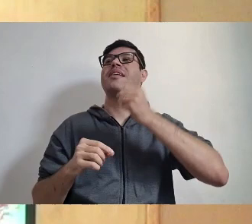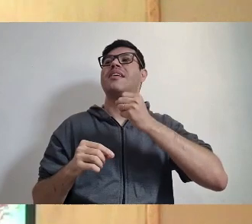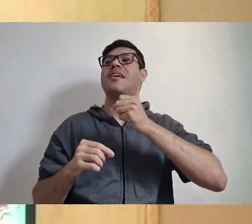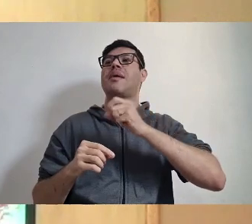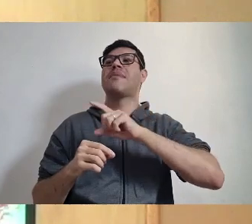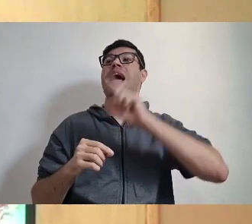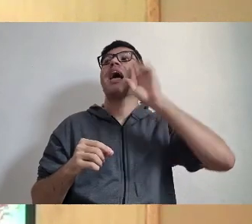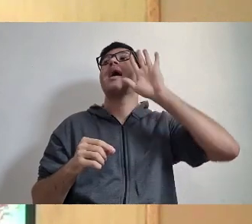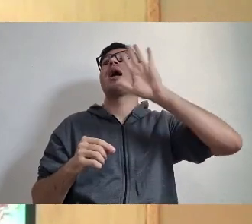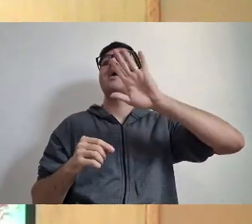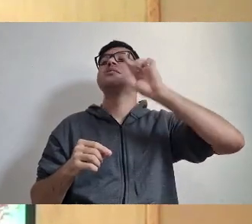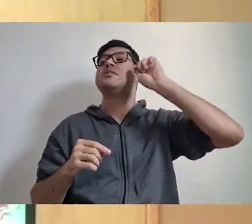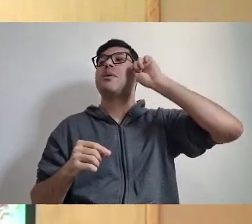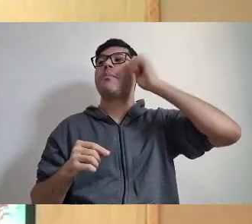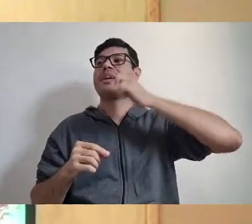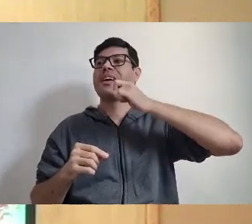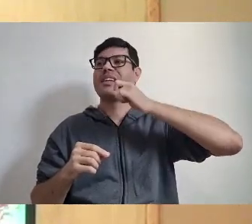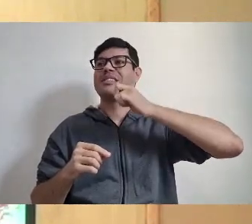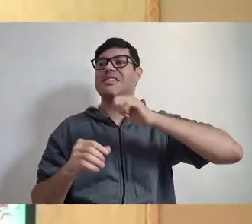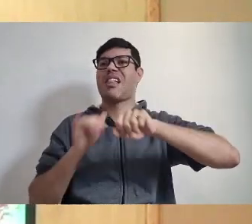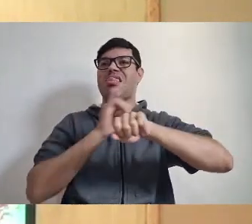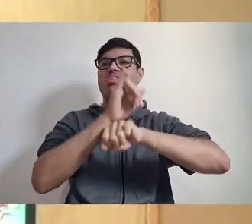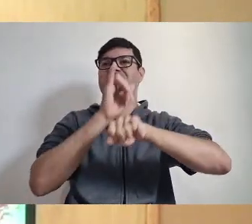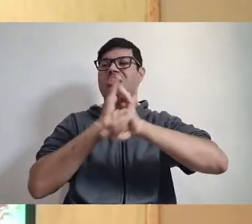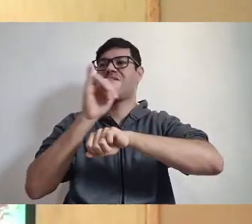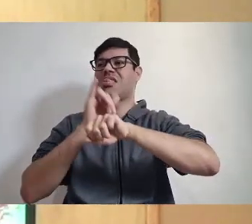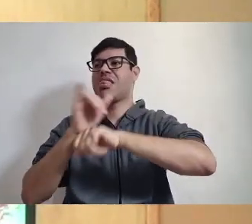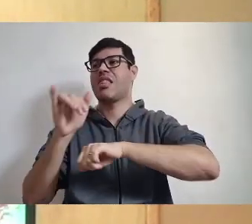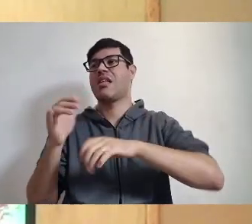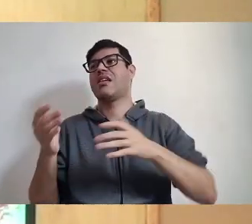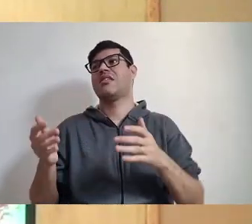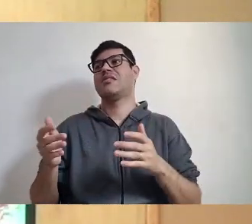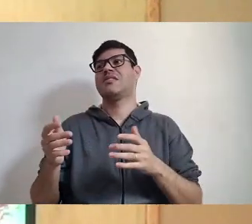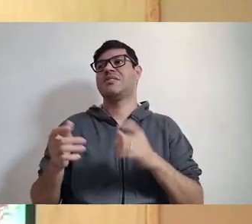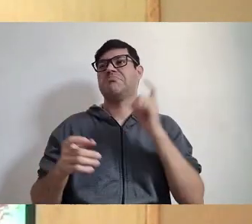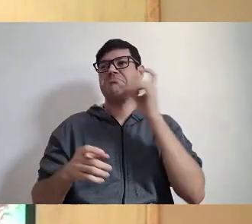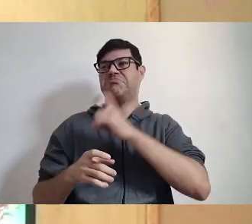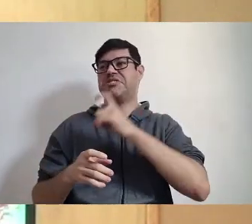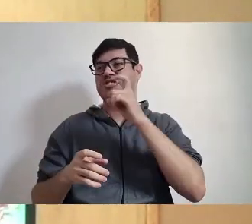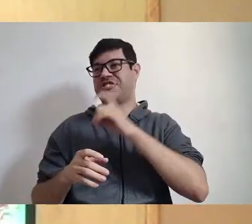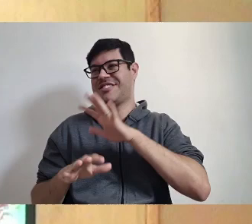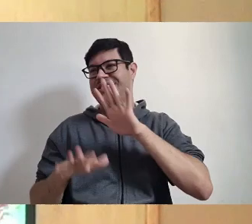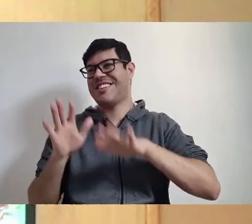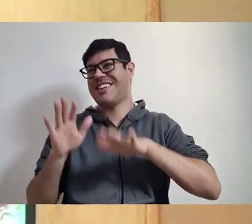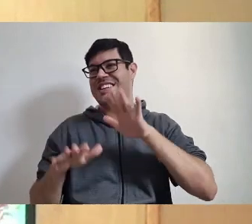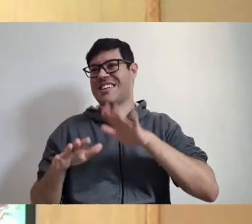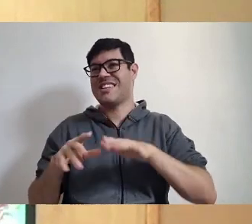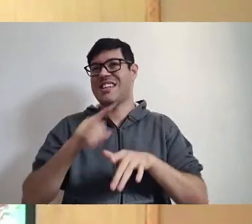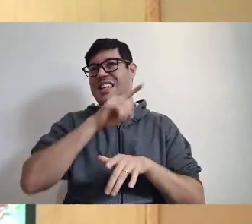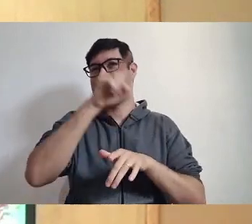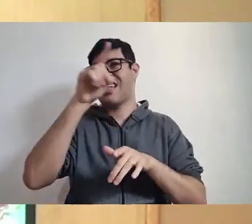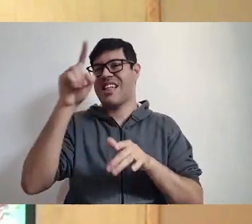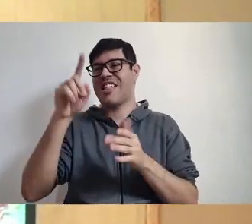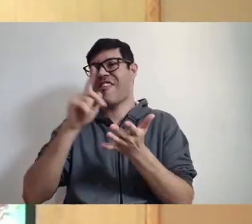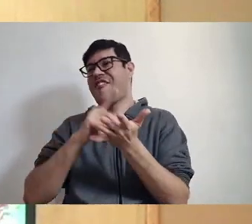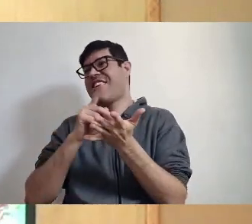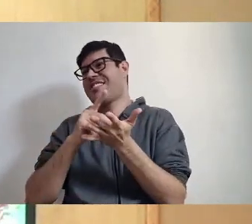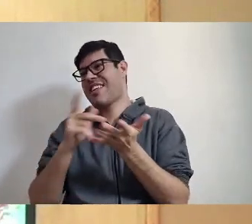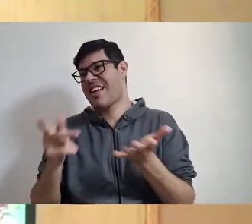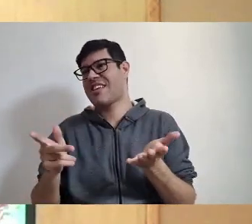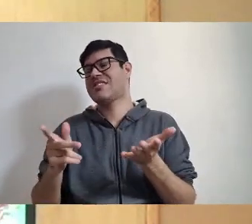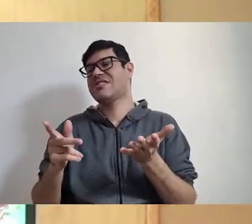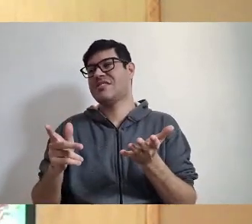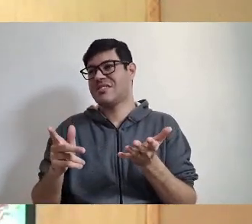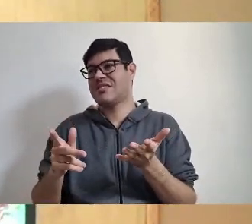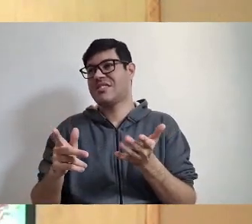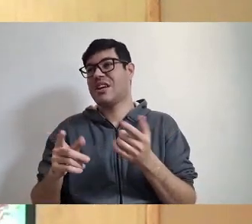mundo. E uma mentira passa a ser verdade para a população, porque